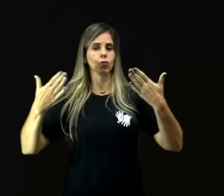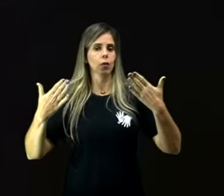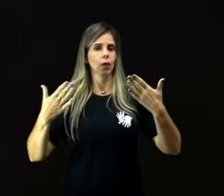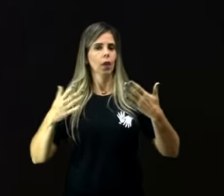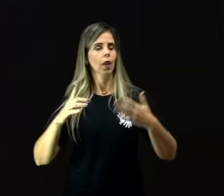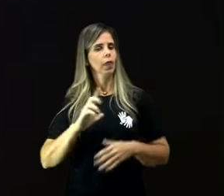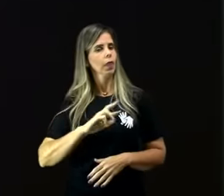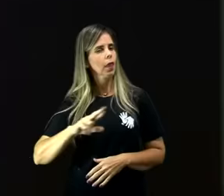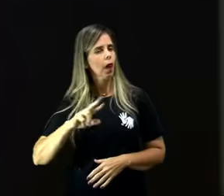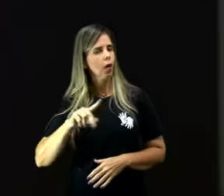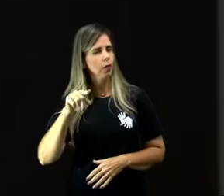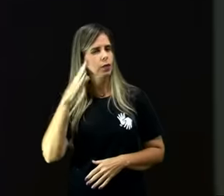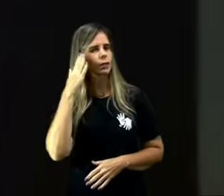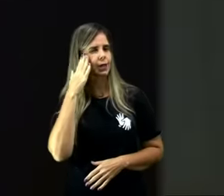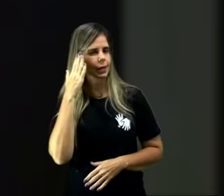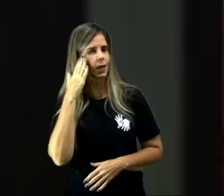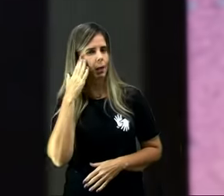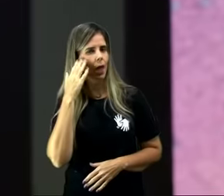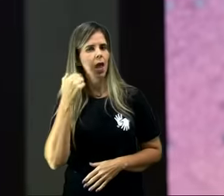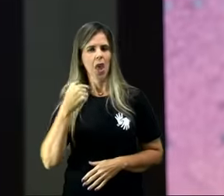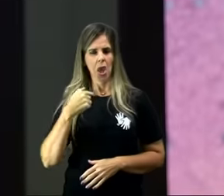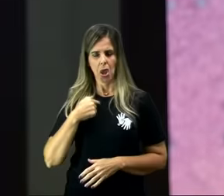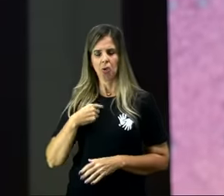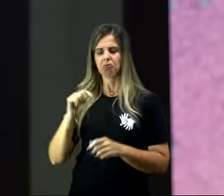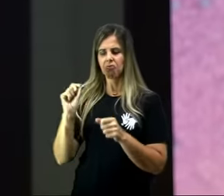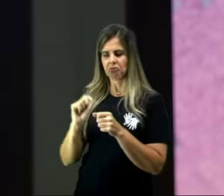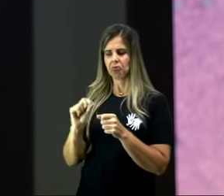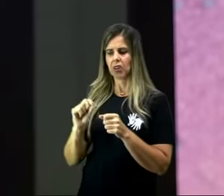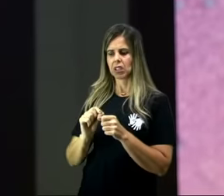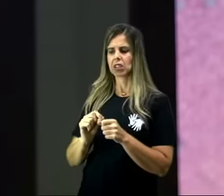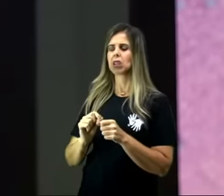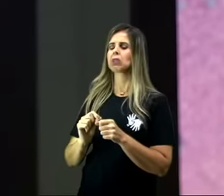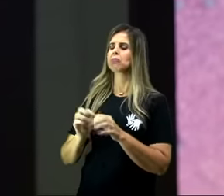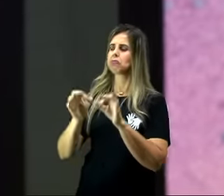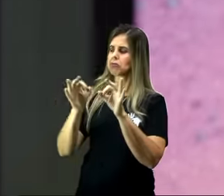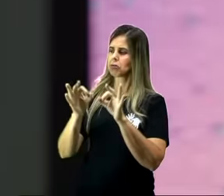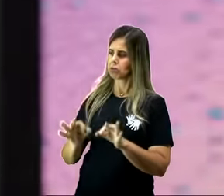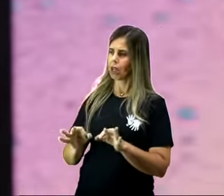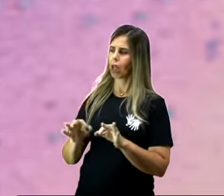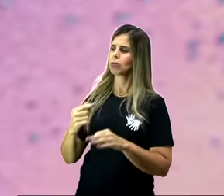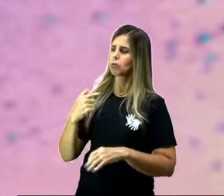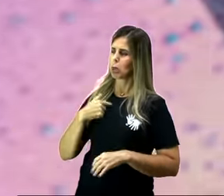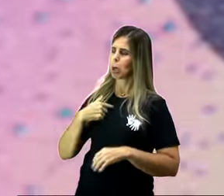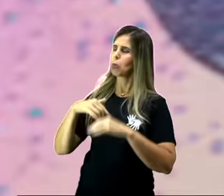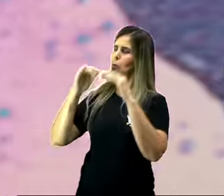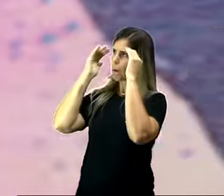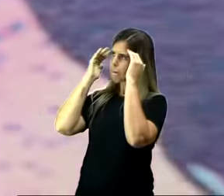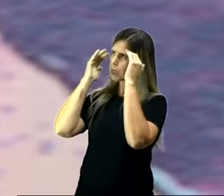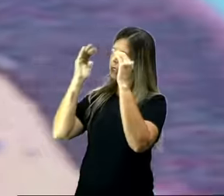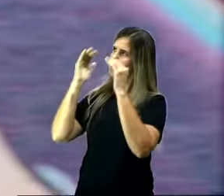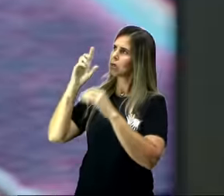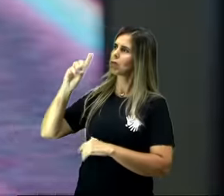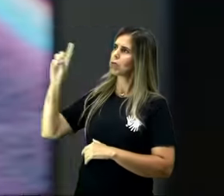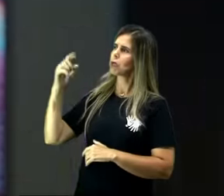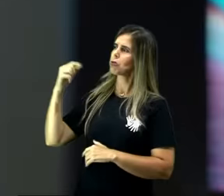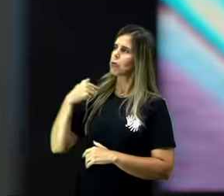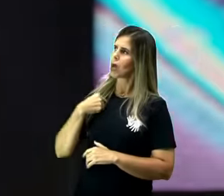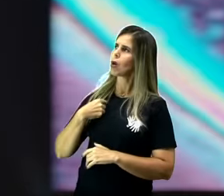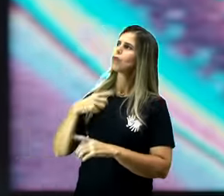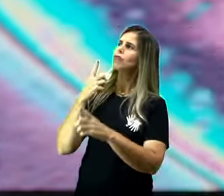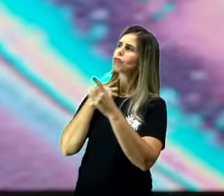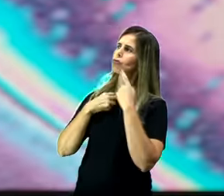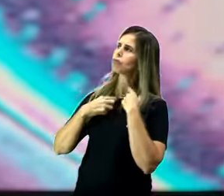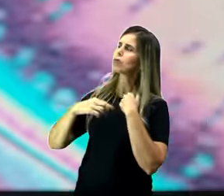hora certa, fazendo a coisa certa. É agora que o capeta vai ver quem é Deus na minha vida. Levanta, pega essa palavra, recebe esse rema de Deus para a tua vida